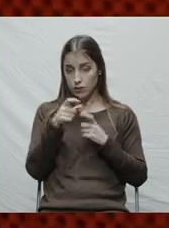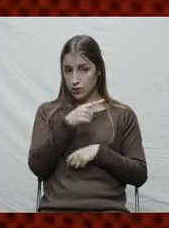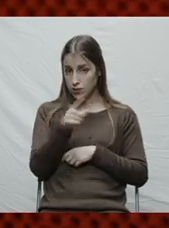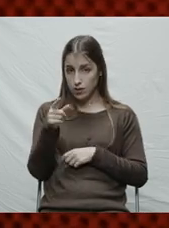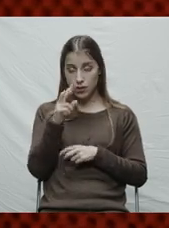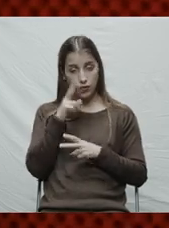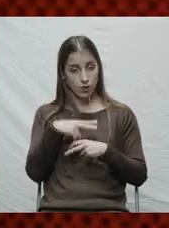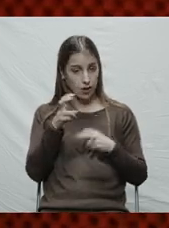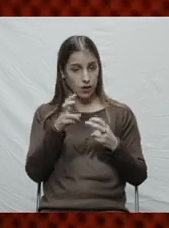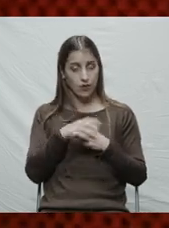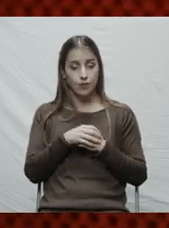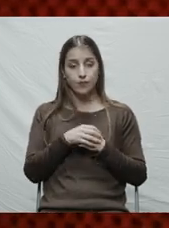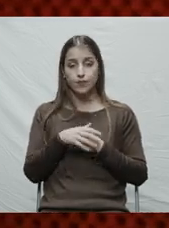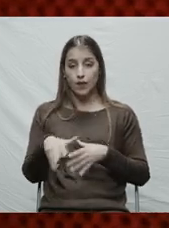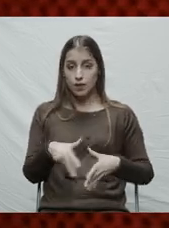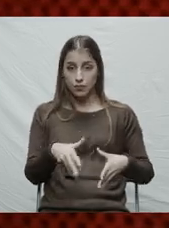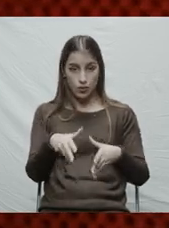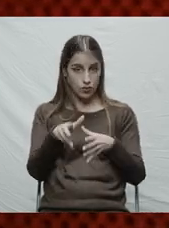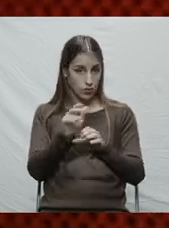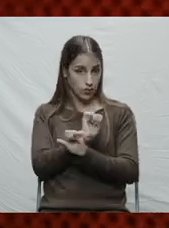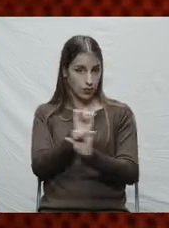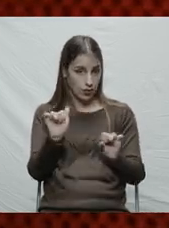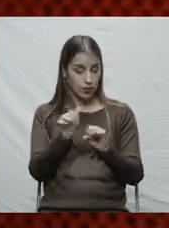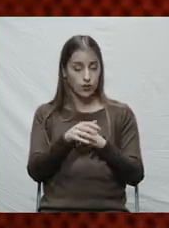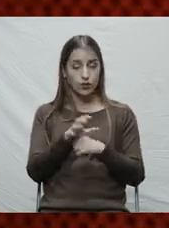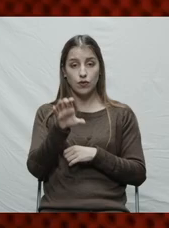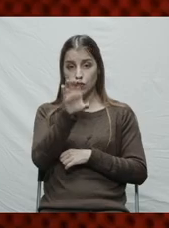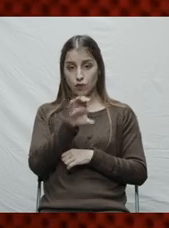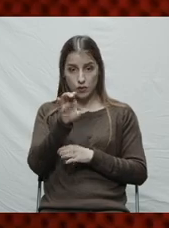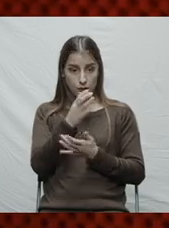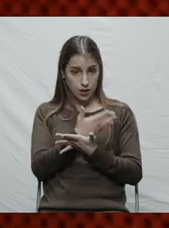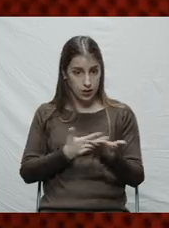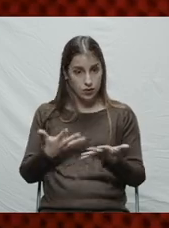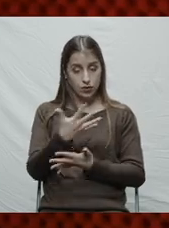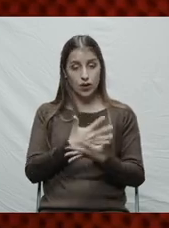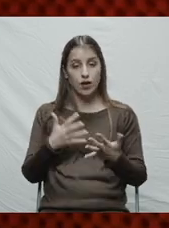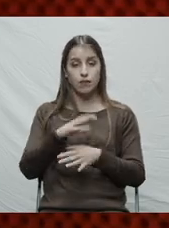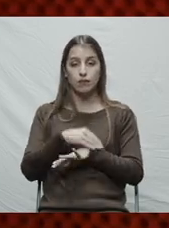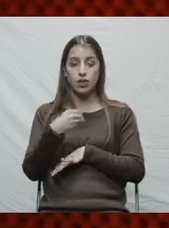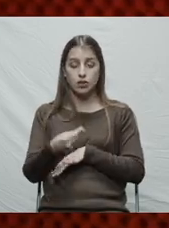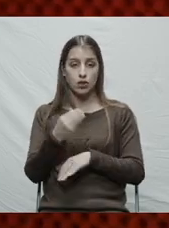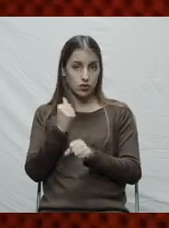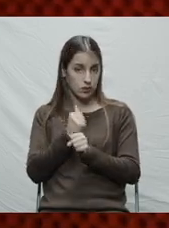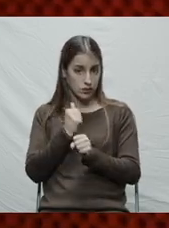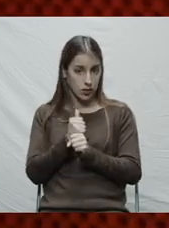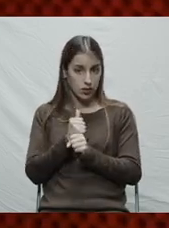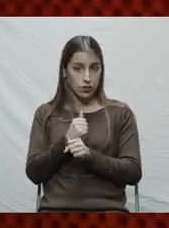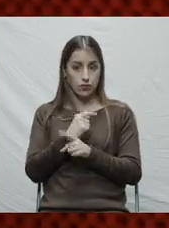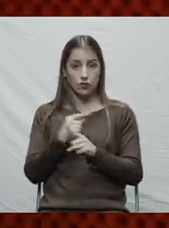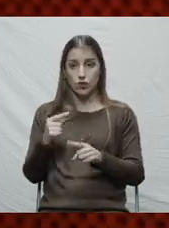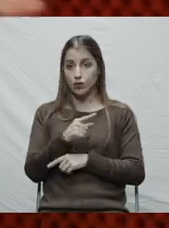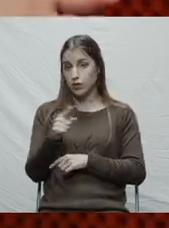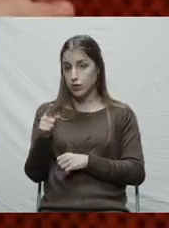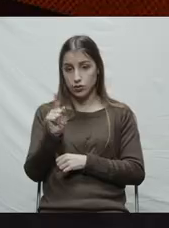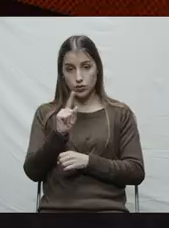vosso percurso e que influenciaram também a vossa forma de relacionarem-se mais tarde com o vosso trabalho, como é que. Porque vocês não